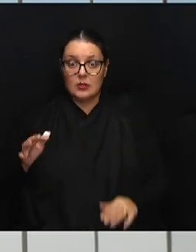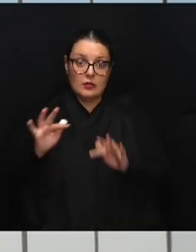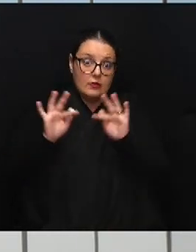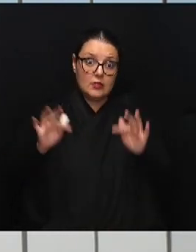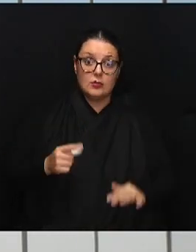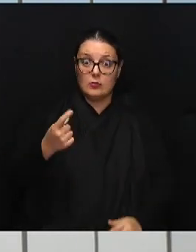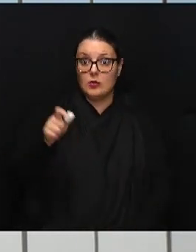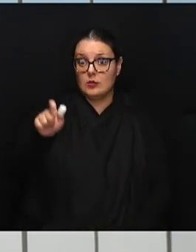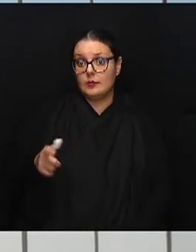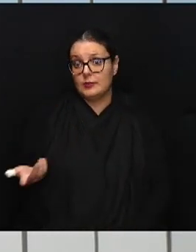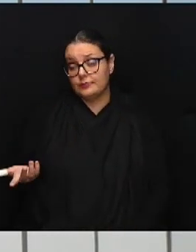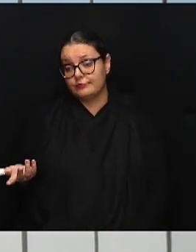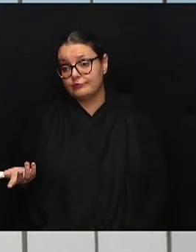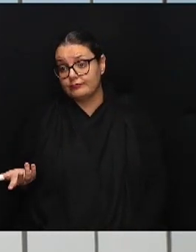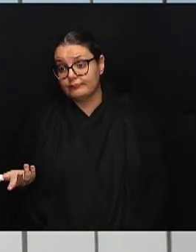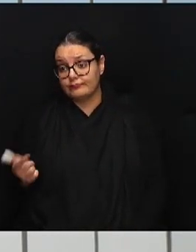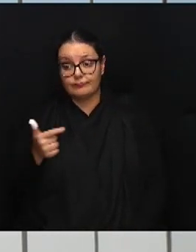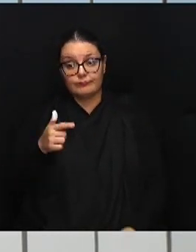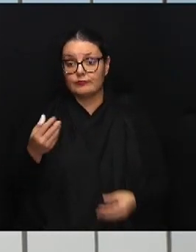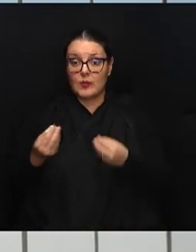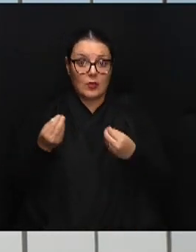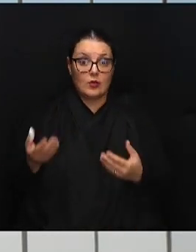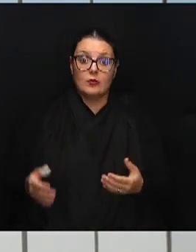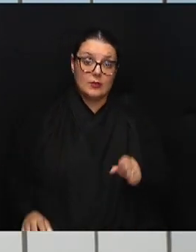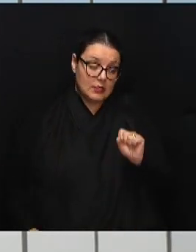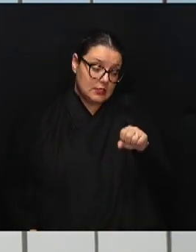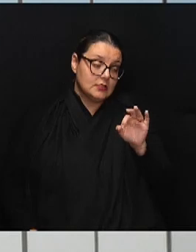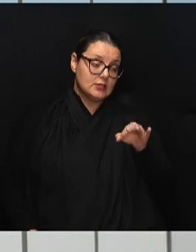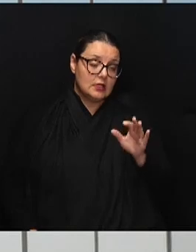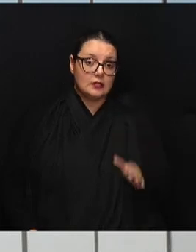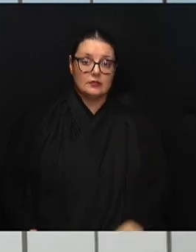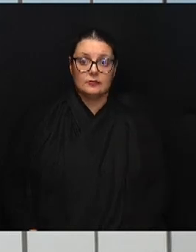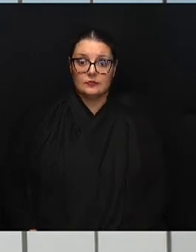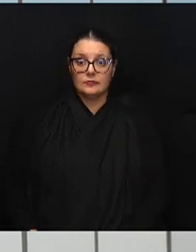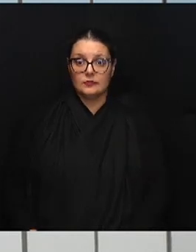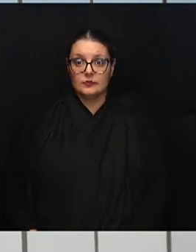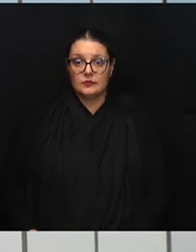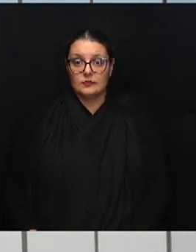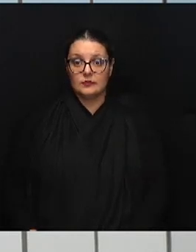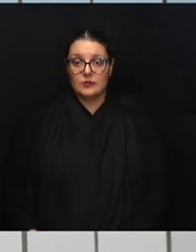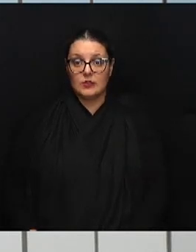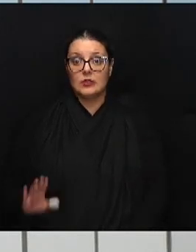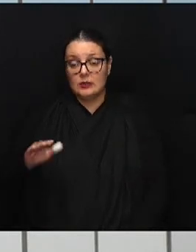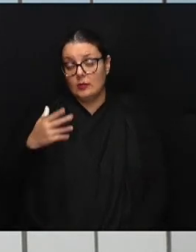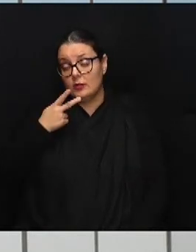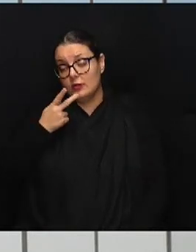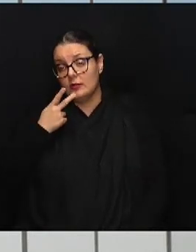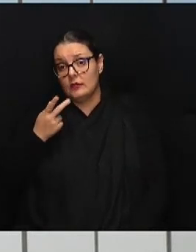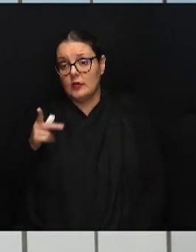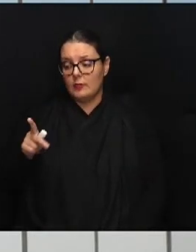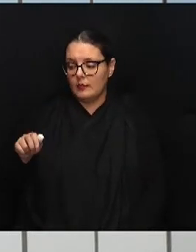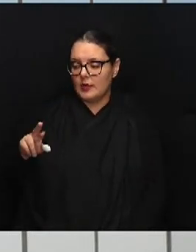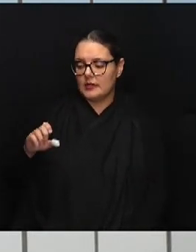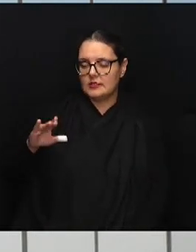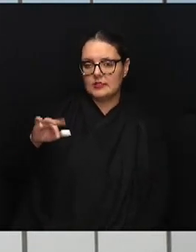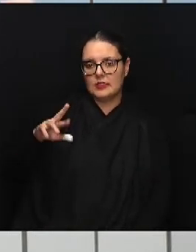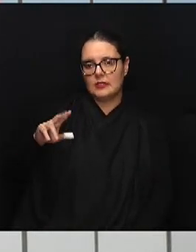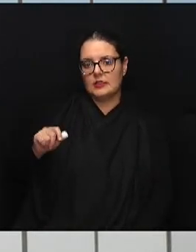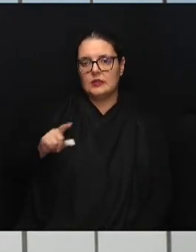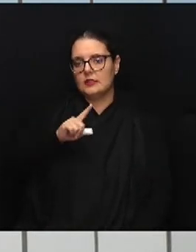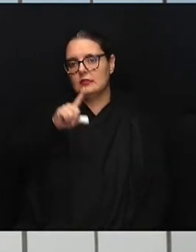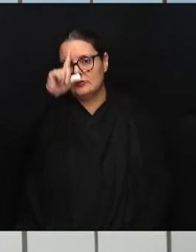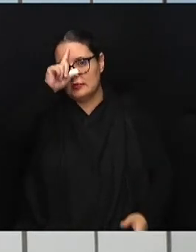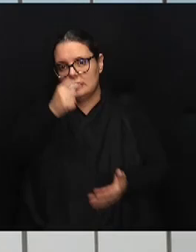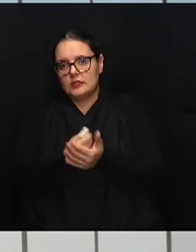pessoa? Não tem como. Não tem como, é verdade. Né? Então, quando você fala parceria, você não define o